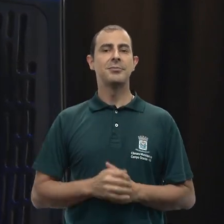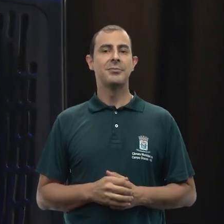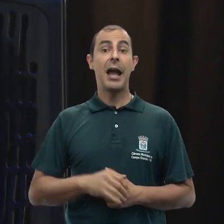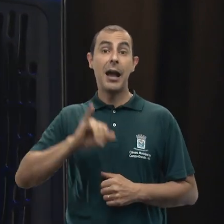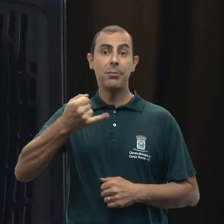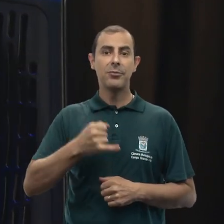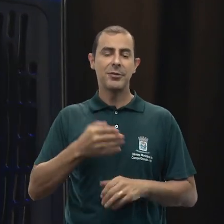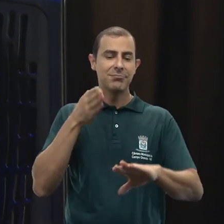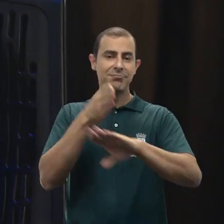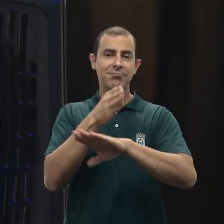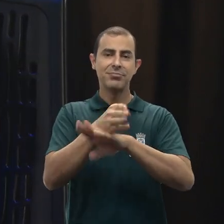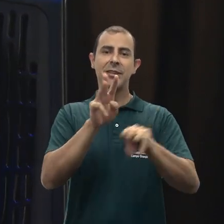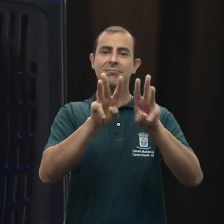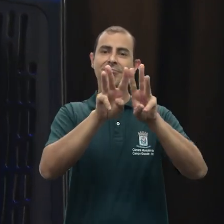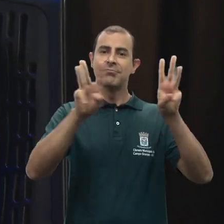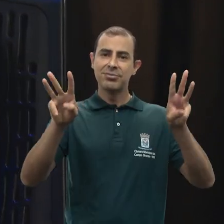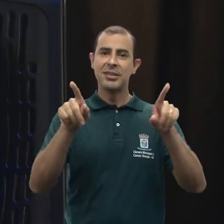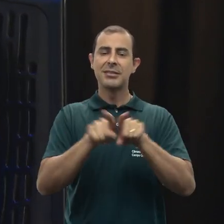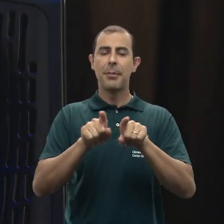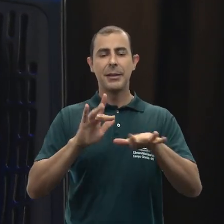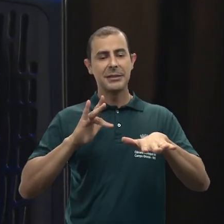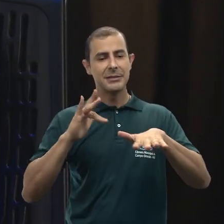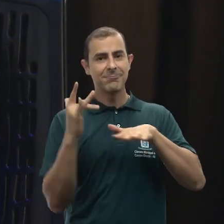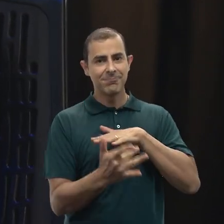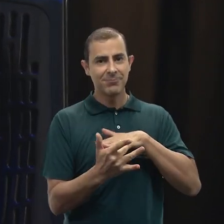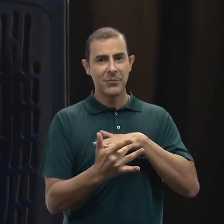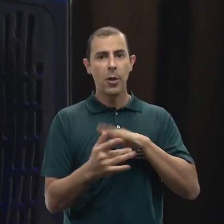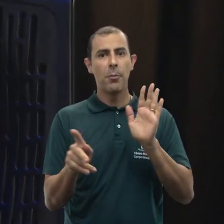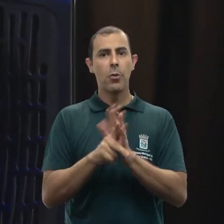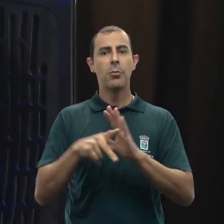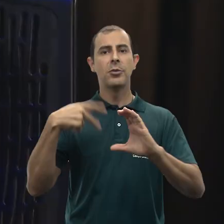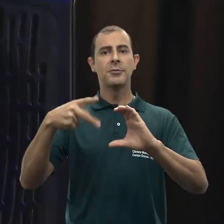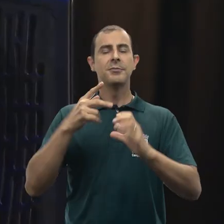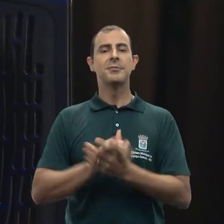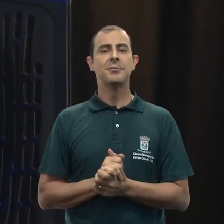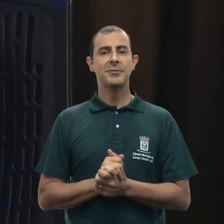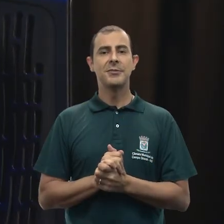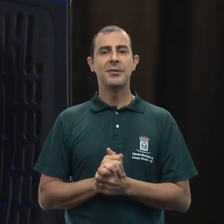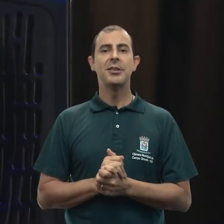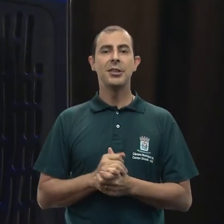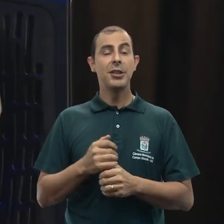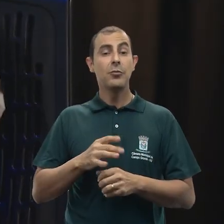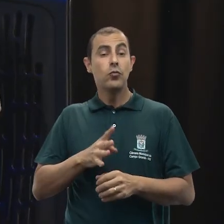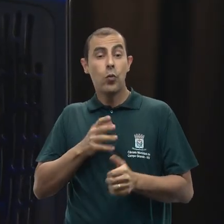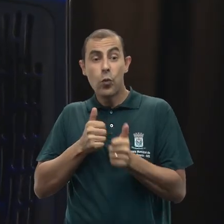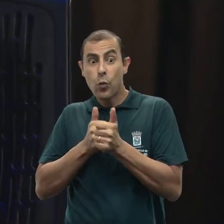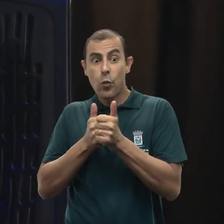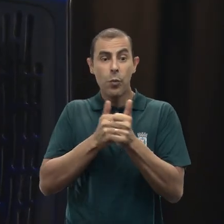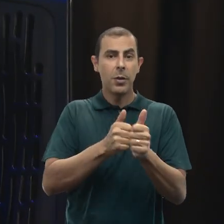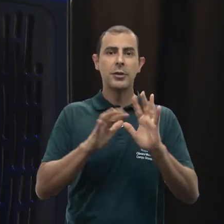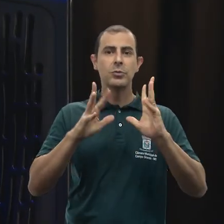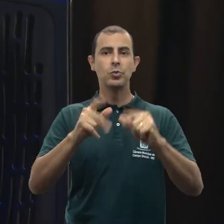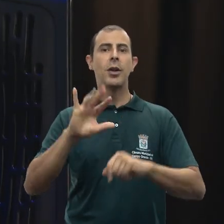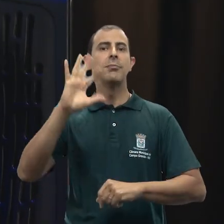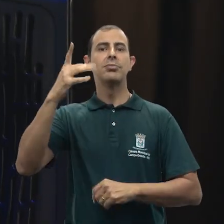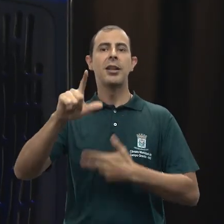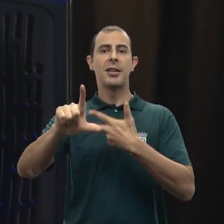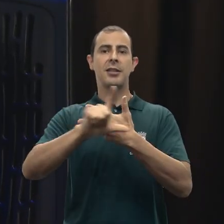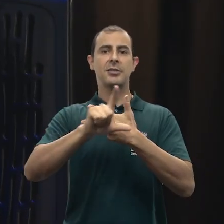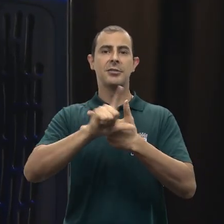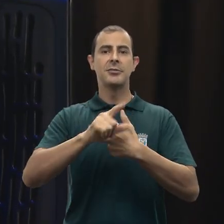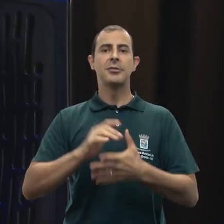Grande. Aproveita e acesse o site e as redes sociais da Câmara Municipal e fique por dentro de tudo